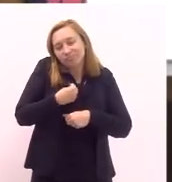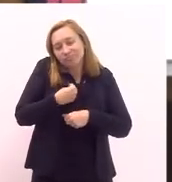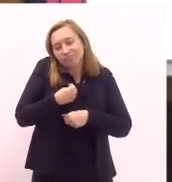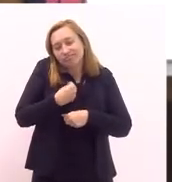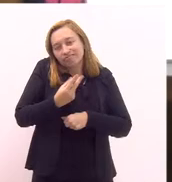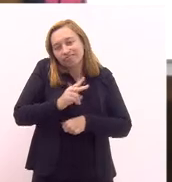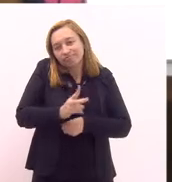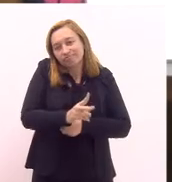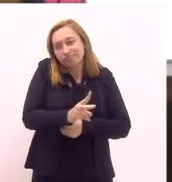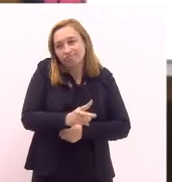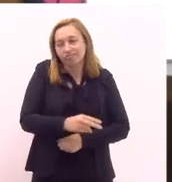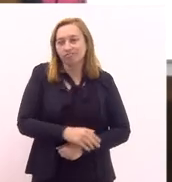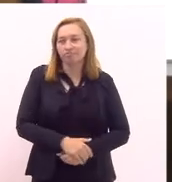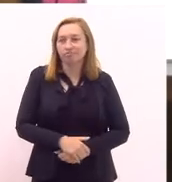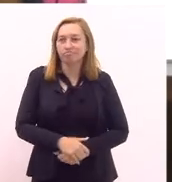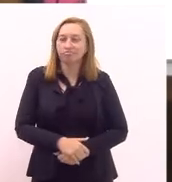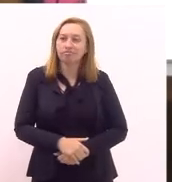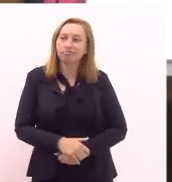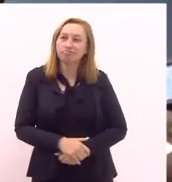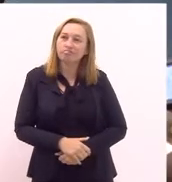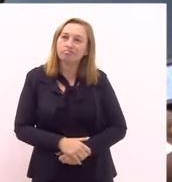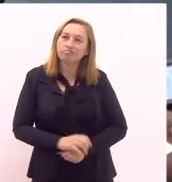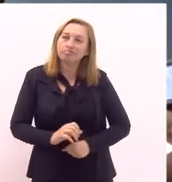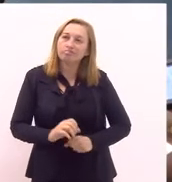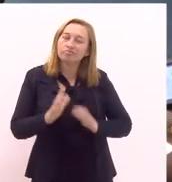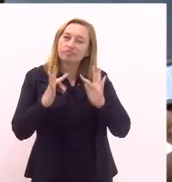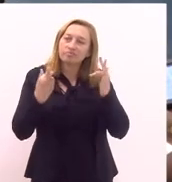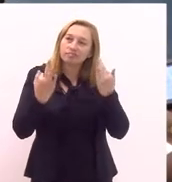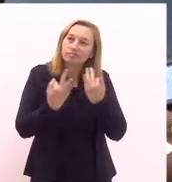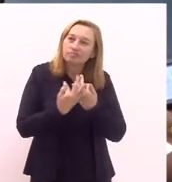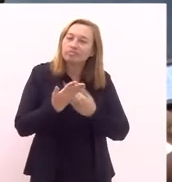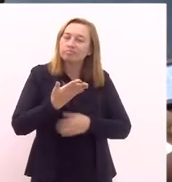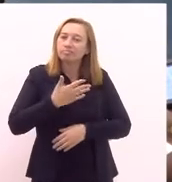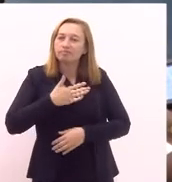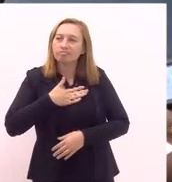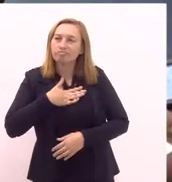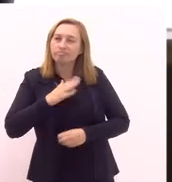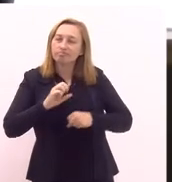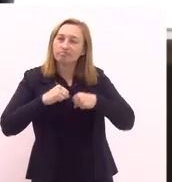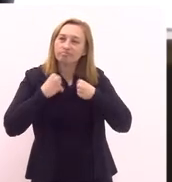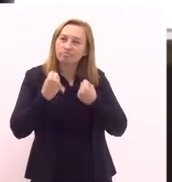todo se dedicou a mim EA minha família